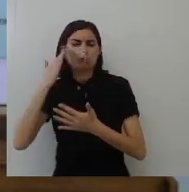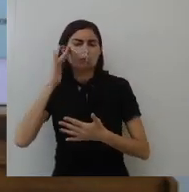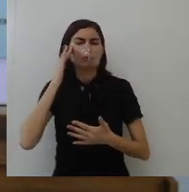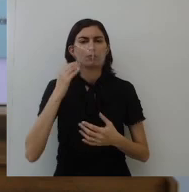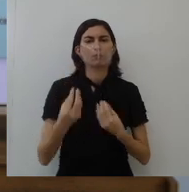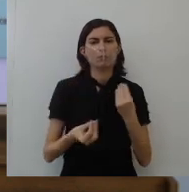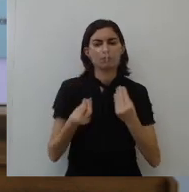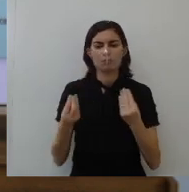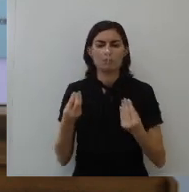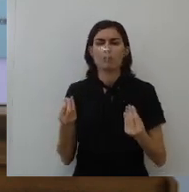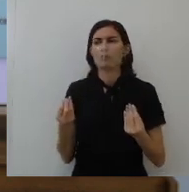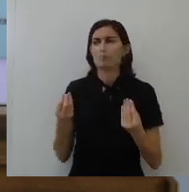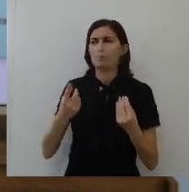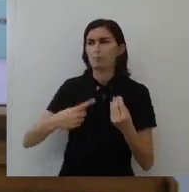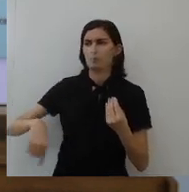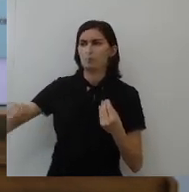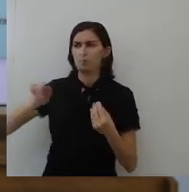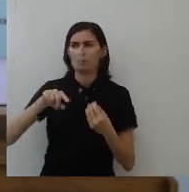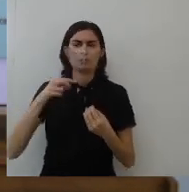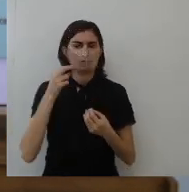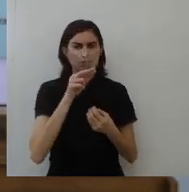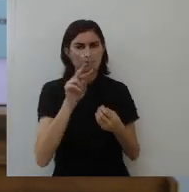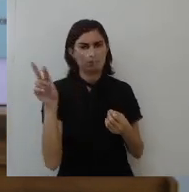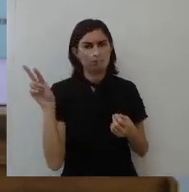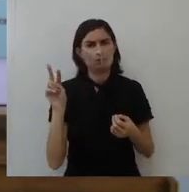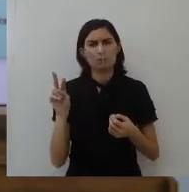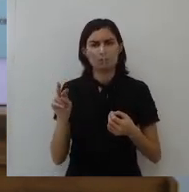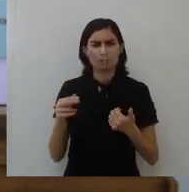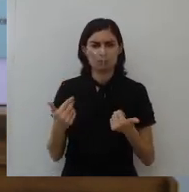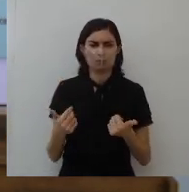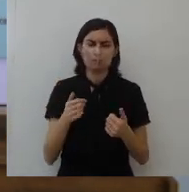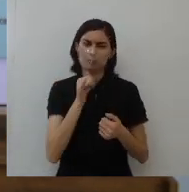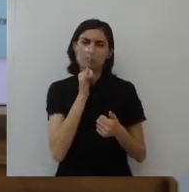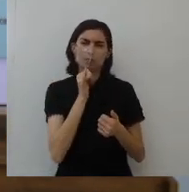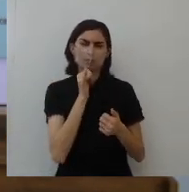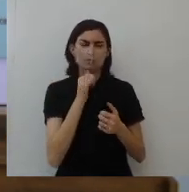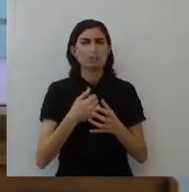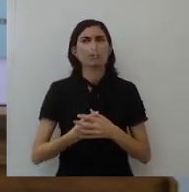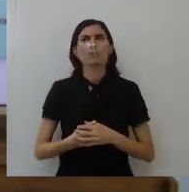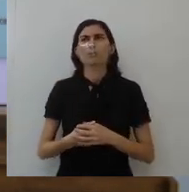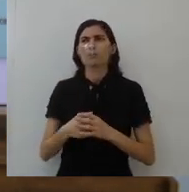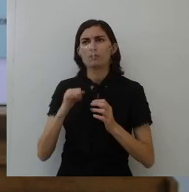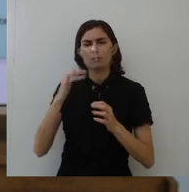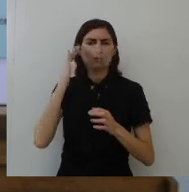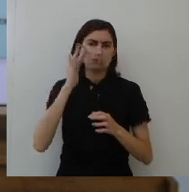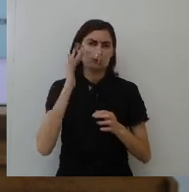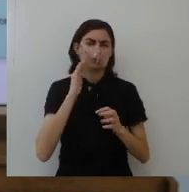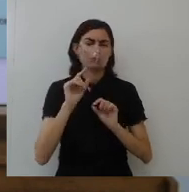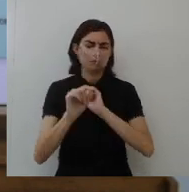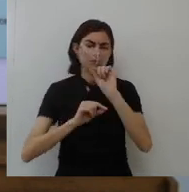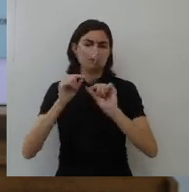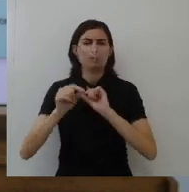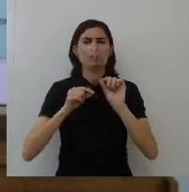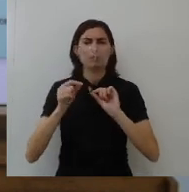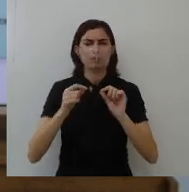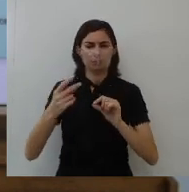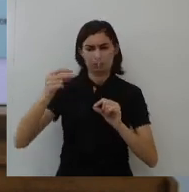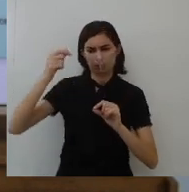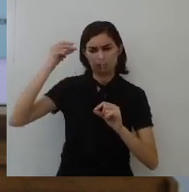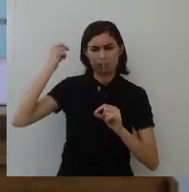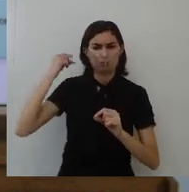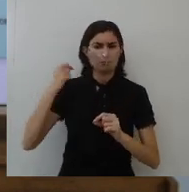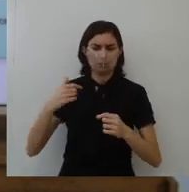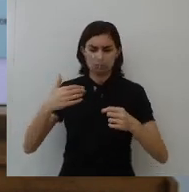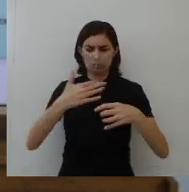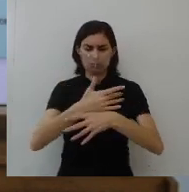né? Como é que a gente interpreta aqui isso, tá? Por exemplo, se entendia antigamente que